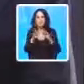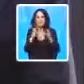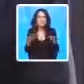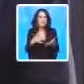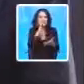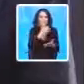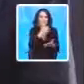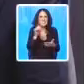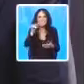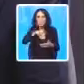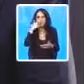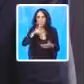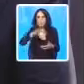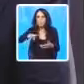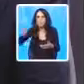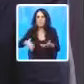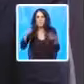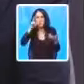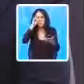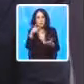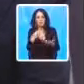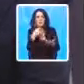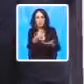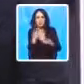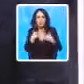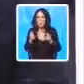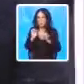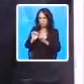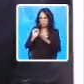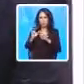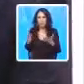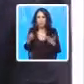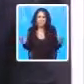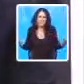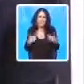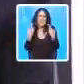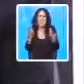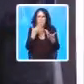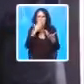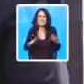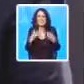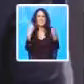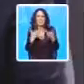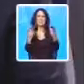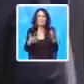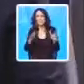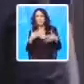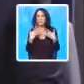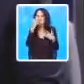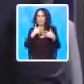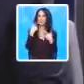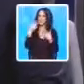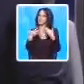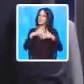os 500 mil portugueses que o engenheiro Sócrates diz que eu insultei fossem uma espécie de figurantes para ele fazer